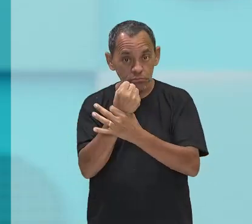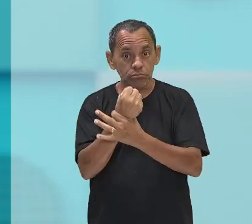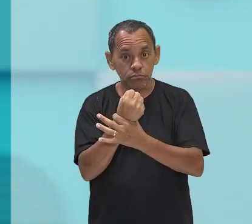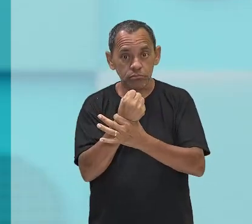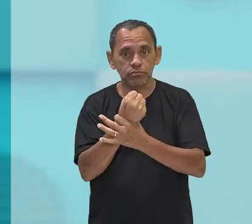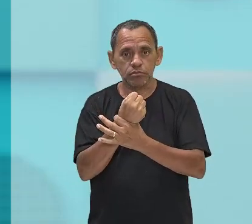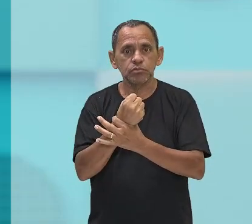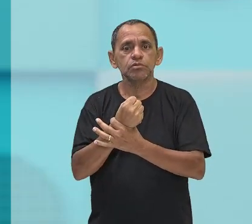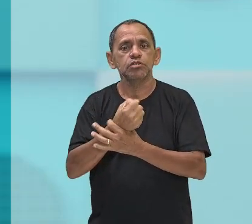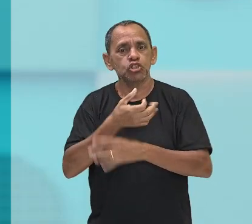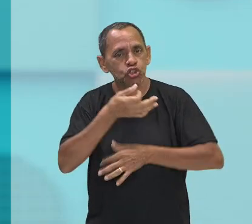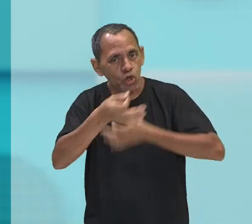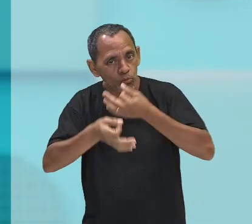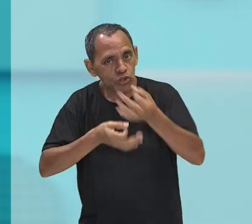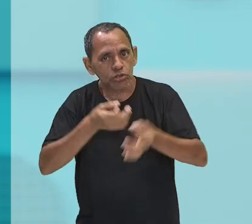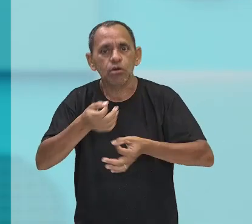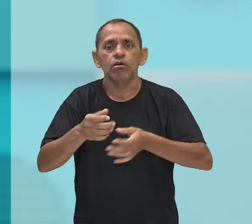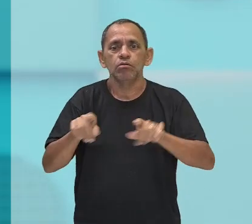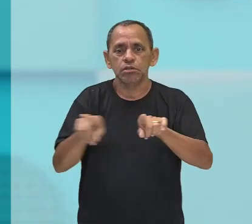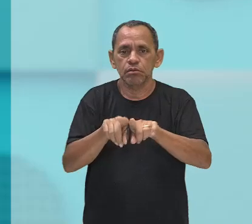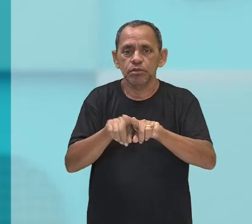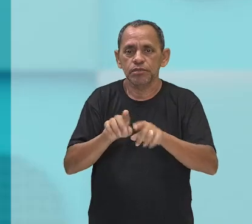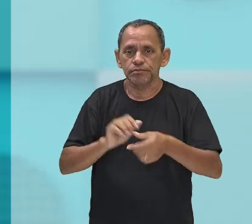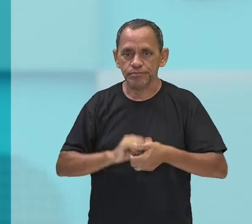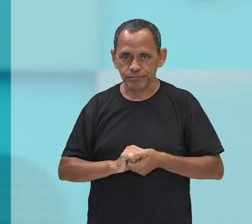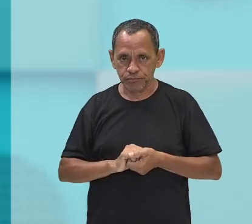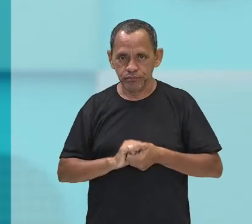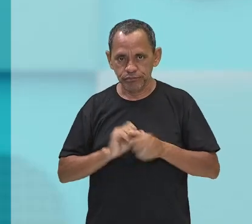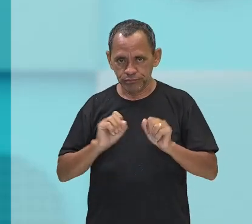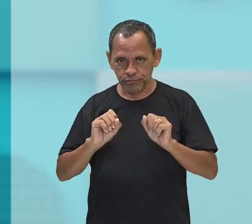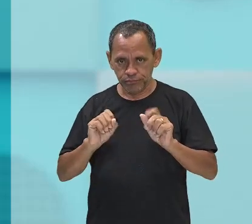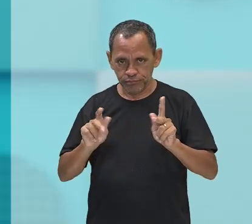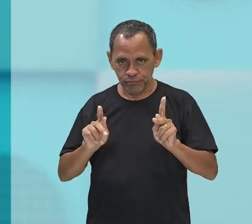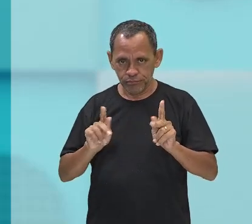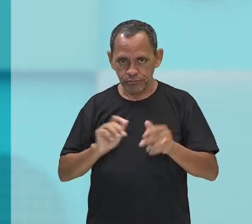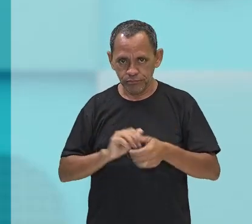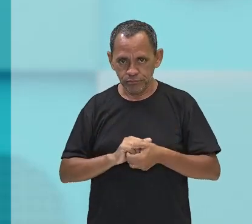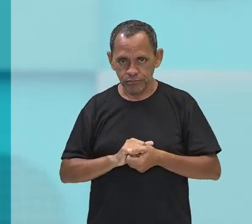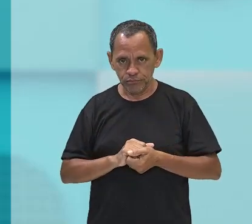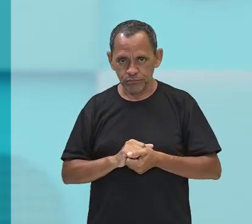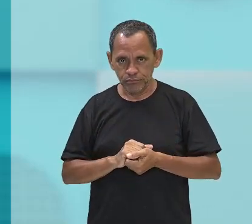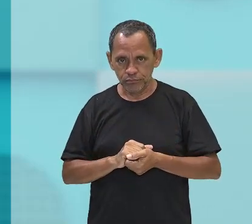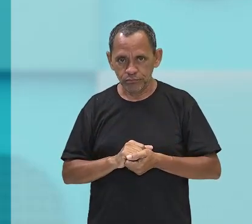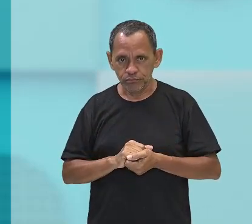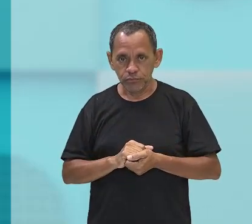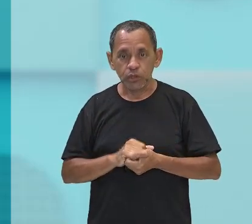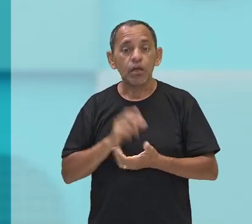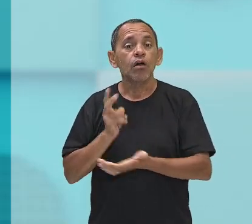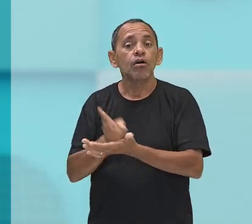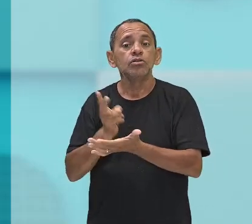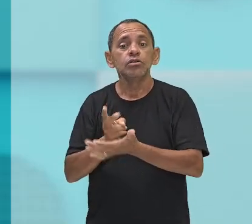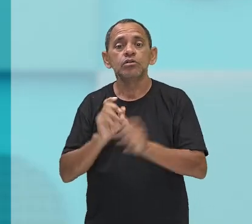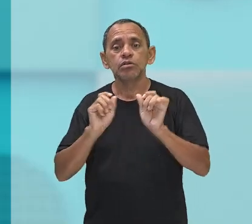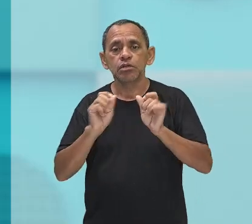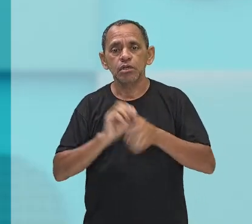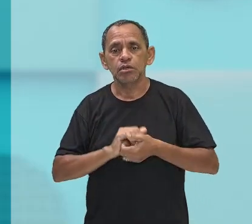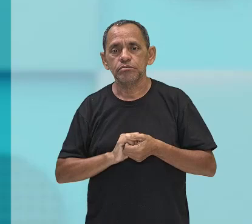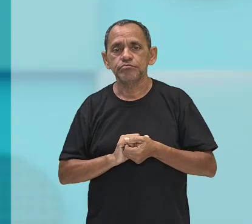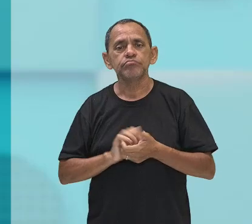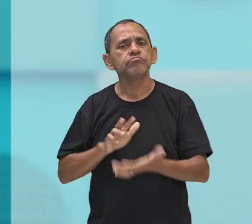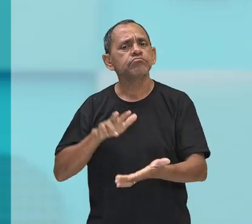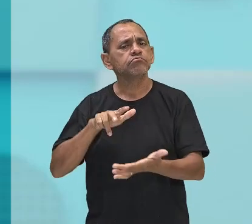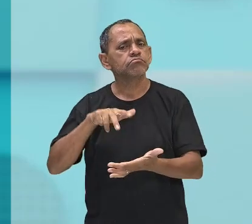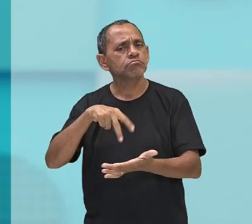conclusão e ter uma opinião, tá? Então, esse processo de posicionar-se criticamente, ele não vai se